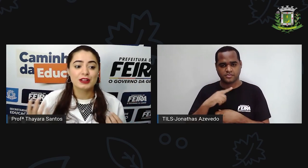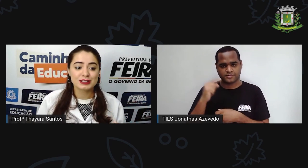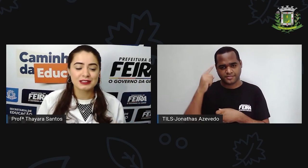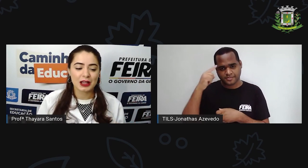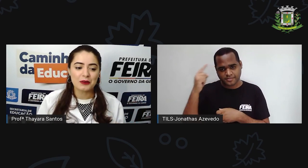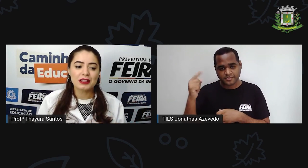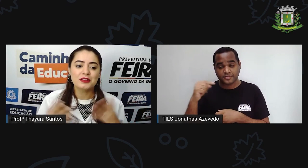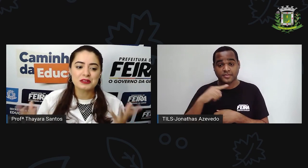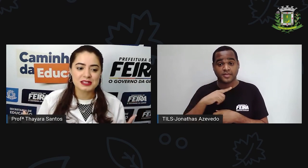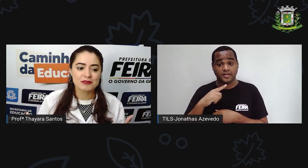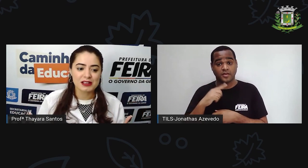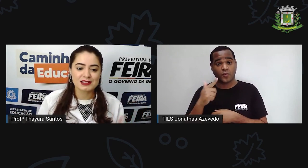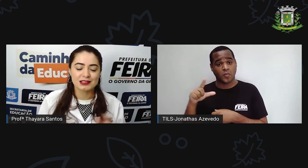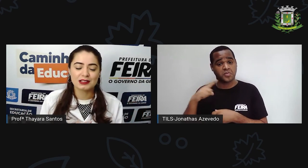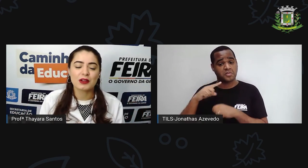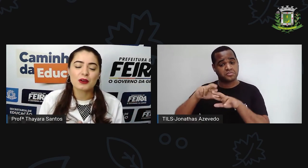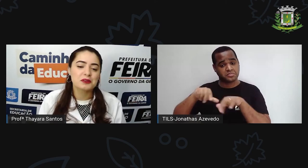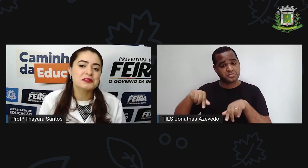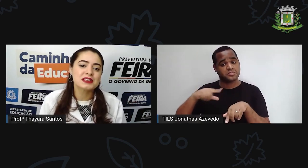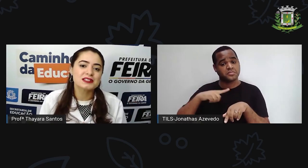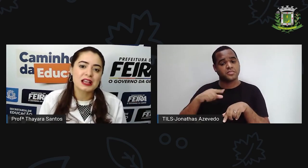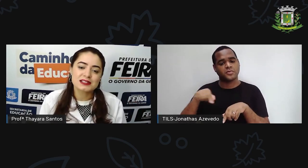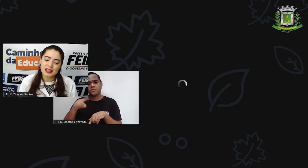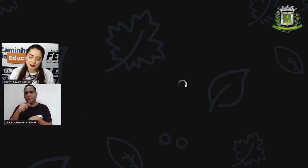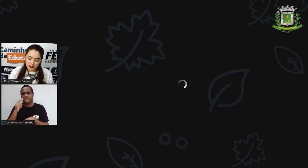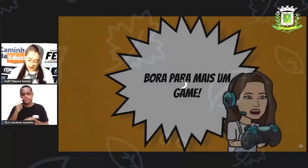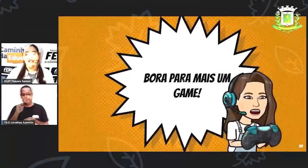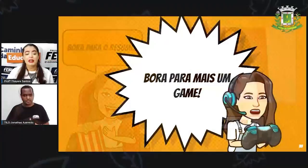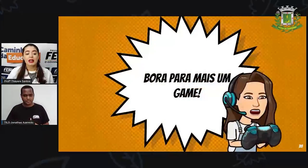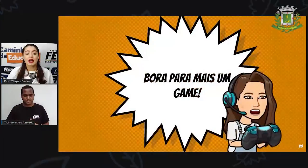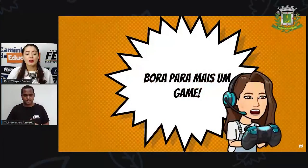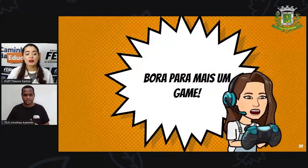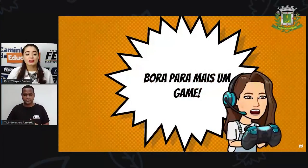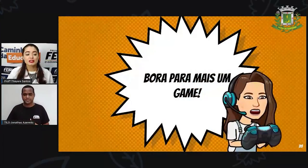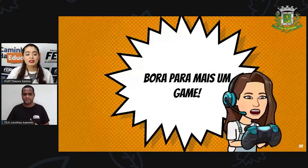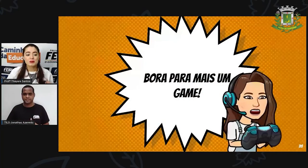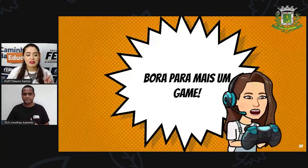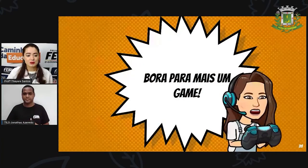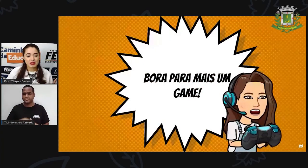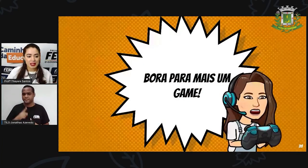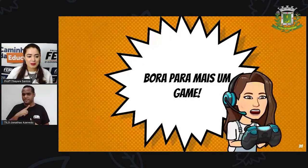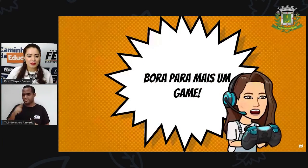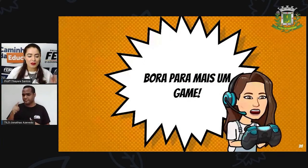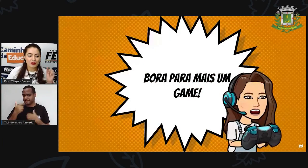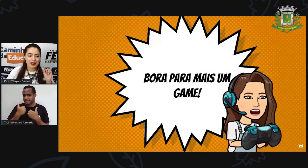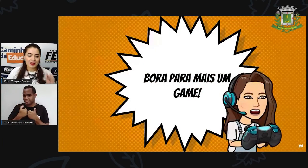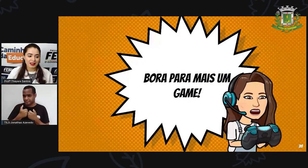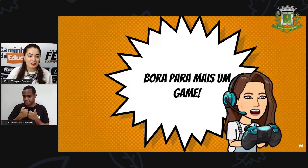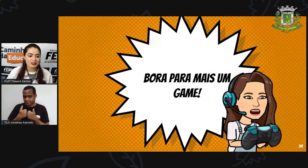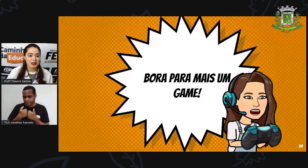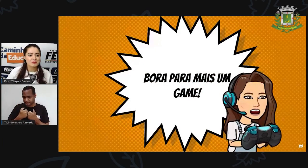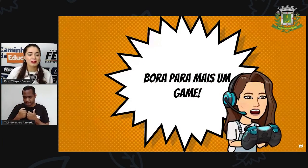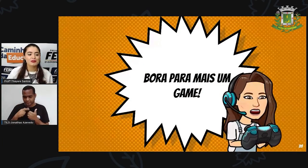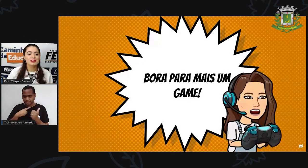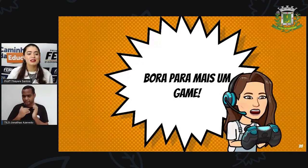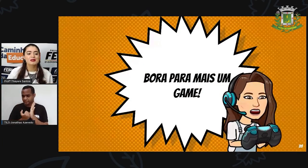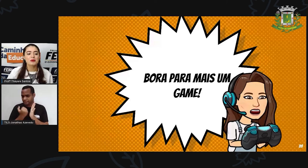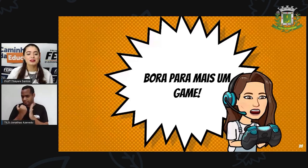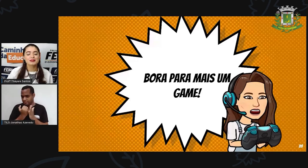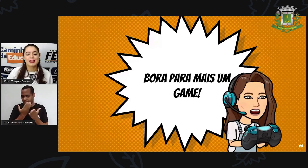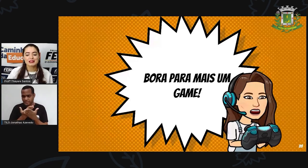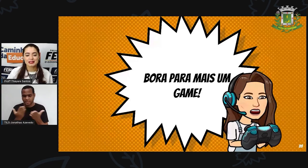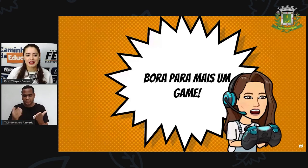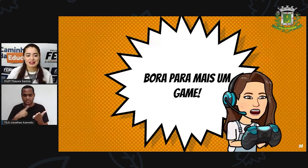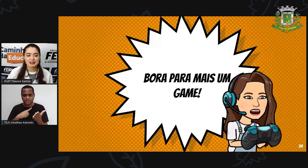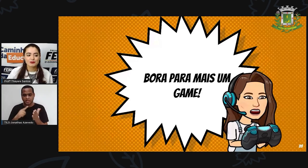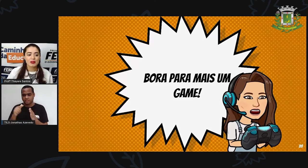vegetal e vice-versa, né? Então, agora você já sabe. Agora a gente tem mais um game que vai ficar extra aí para vocês como